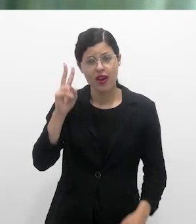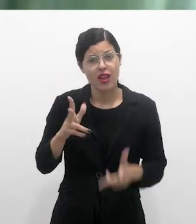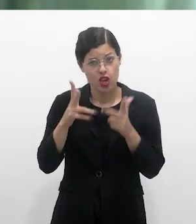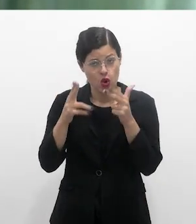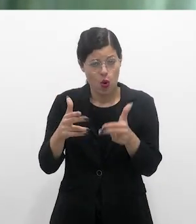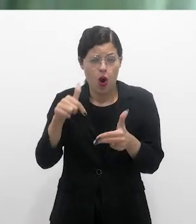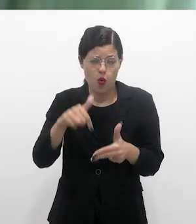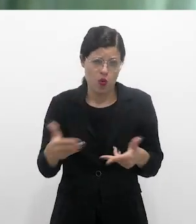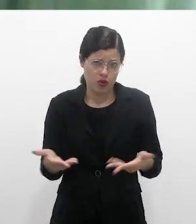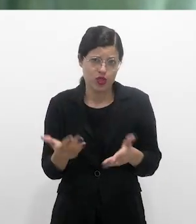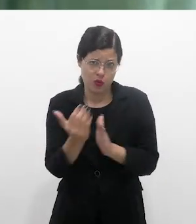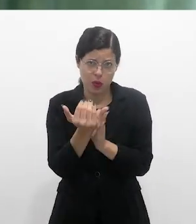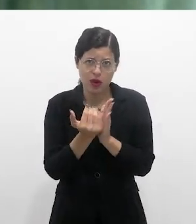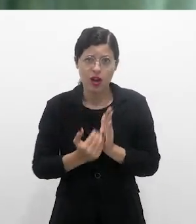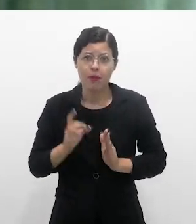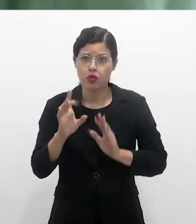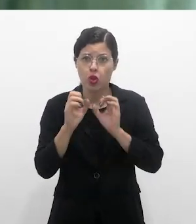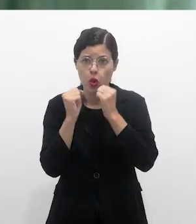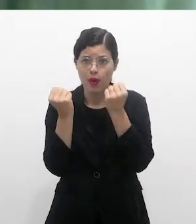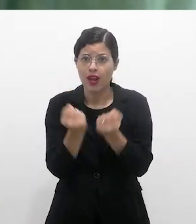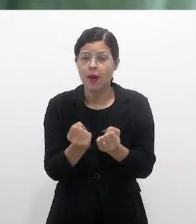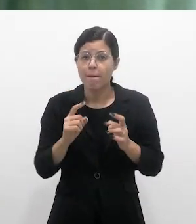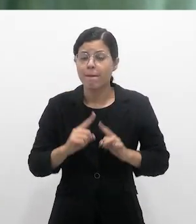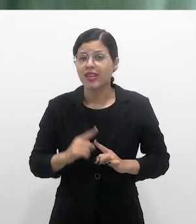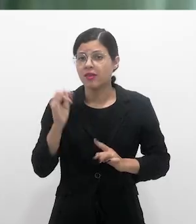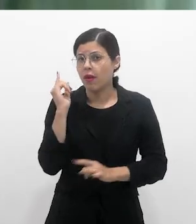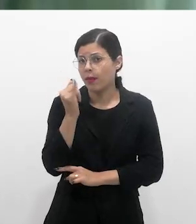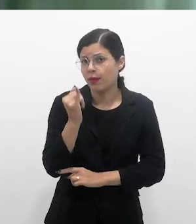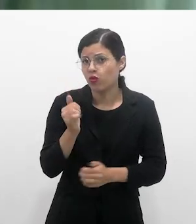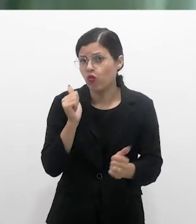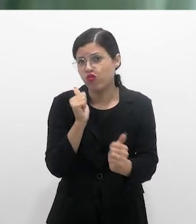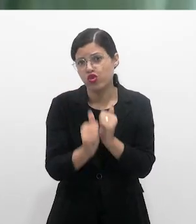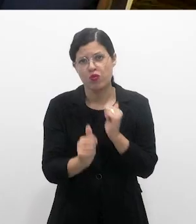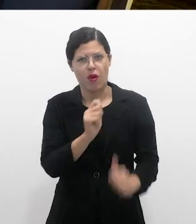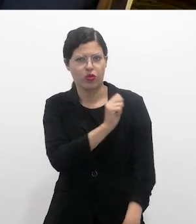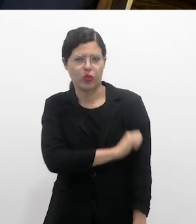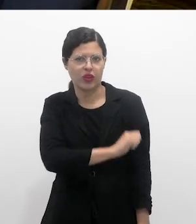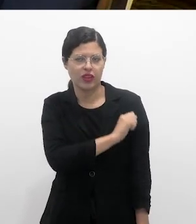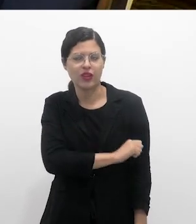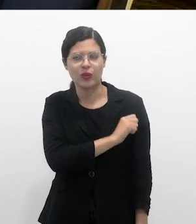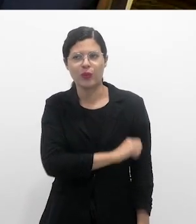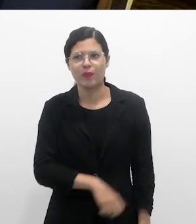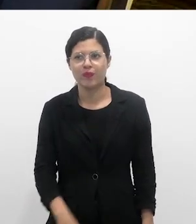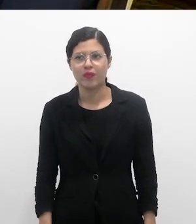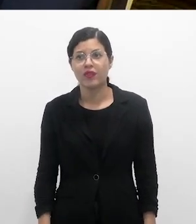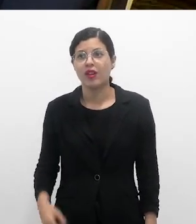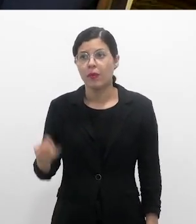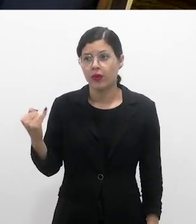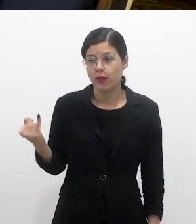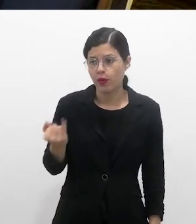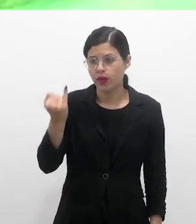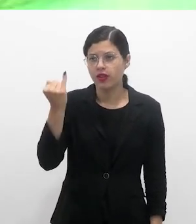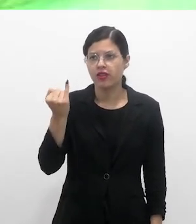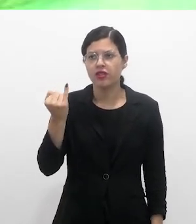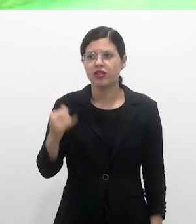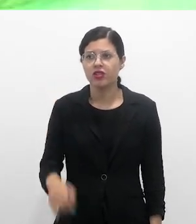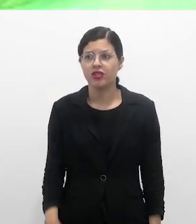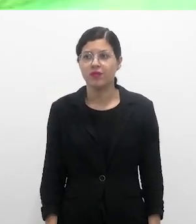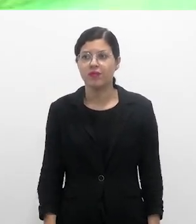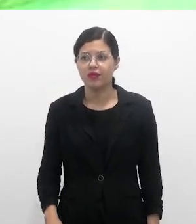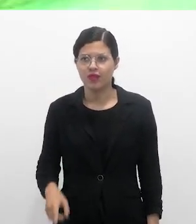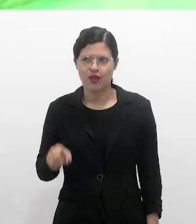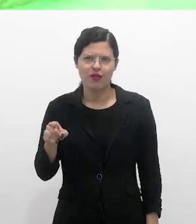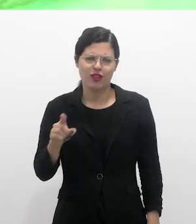aqui só do Maracanã, mas contando a história do futebol carioca. Sim. Entendeu? Claro, que é muito importante. Você